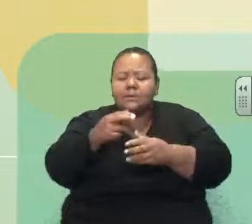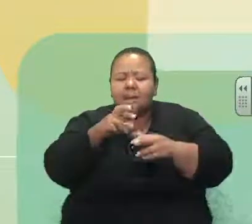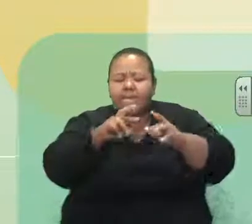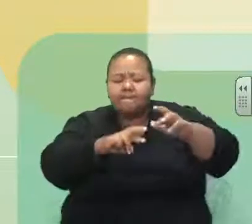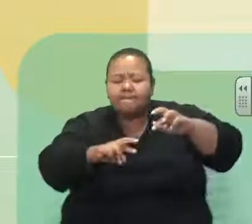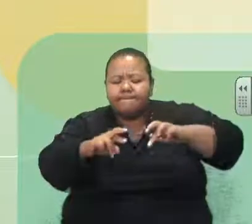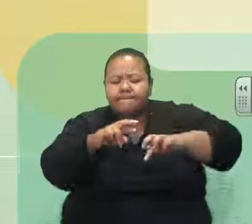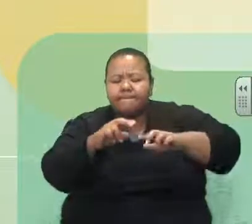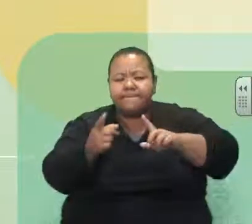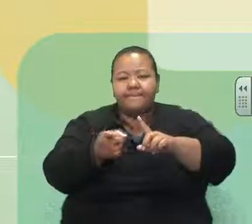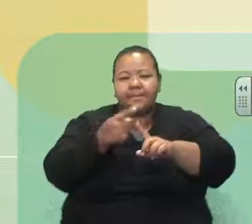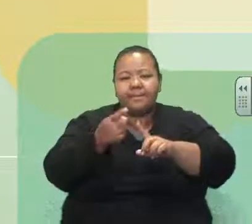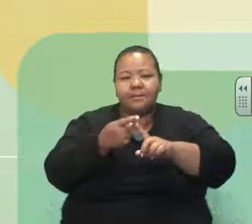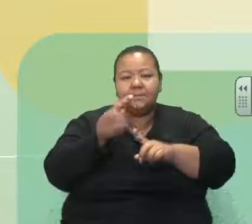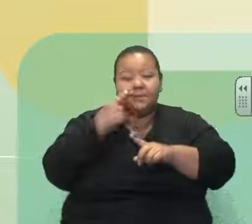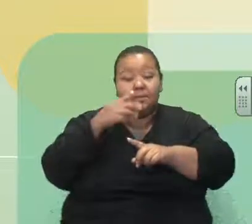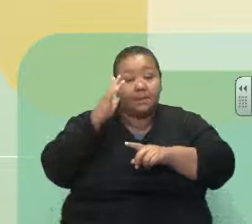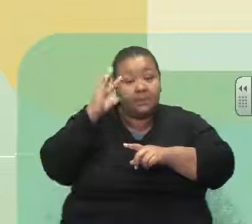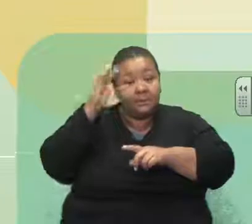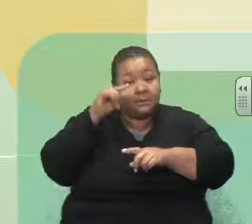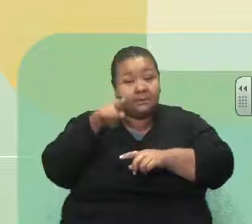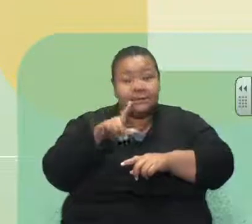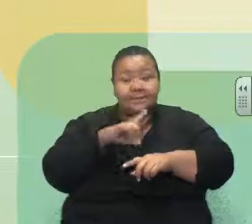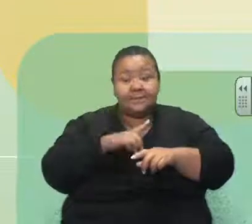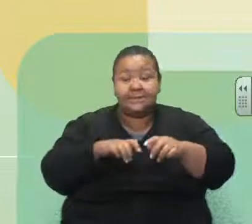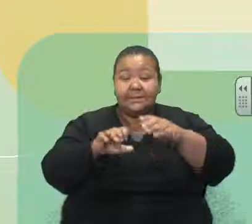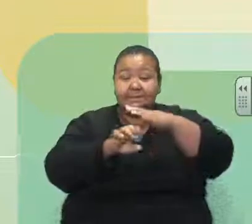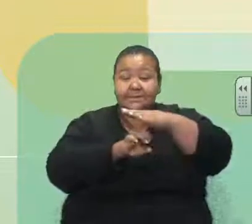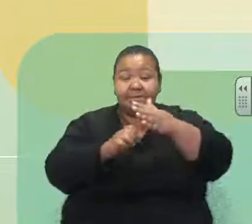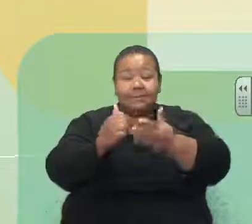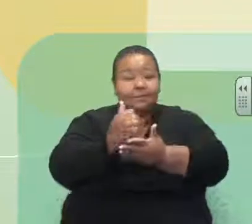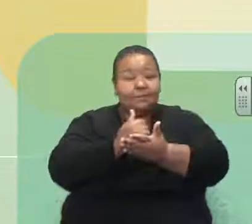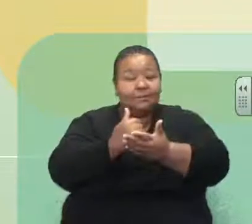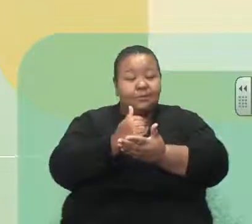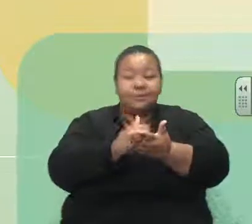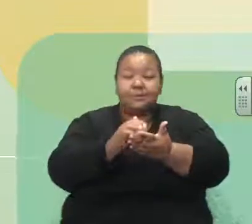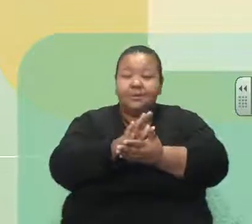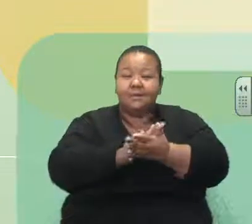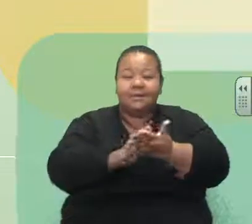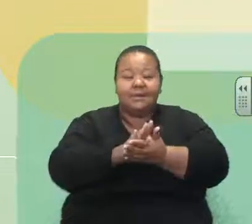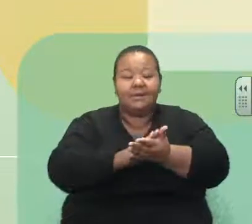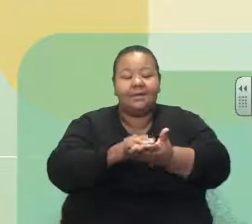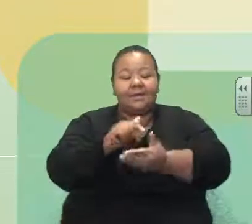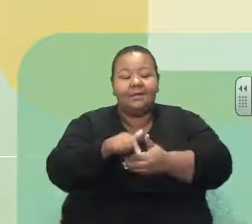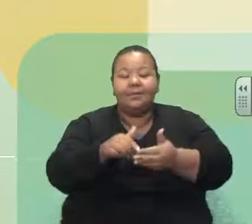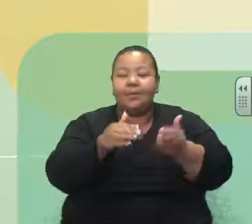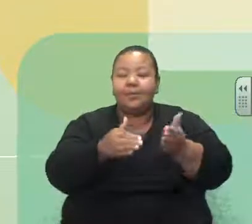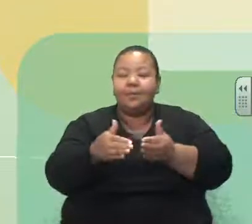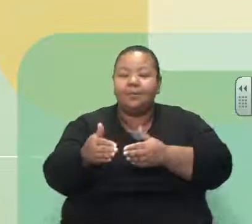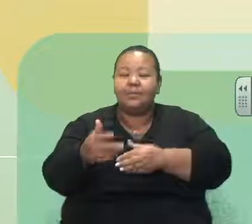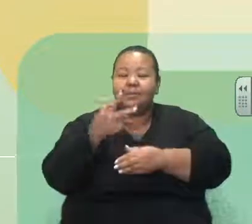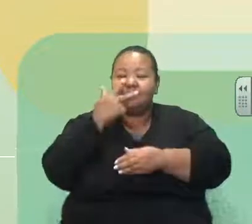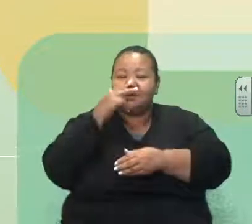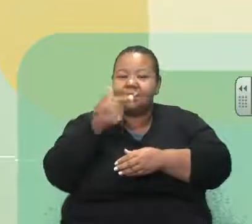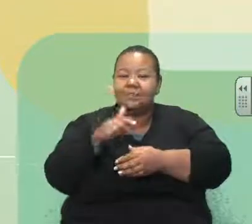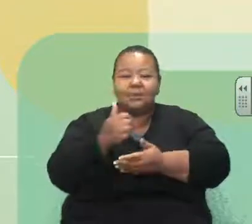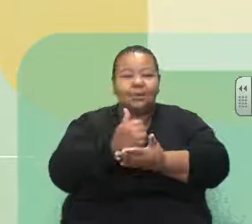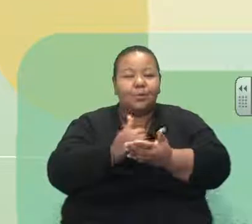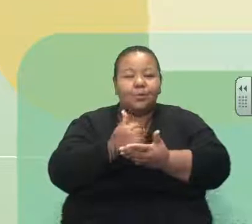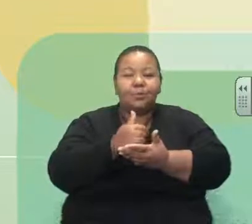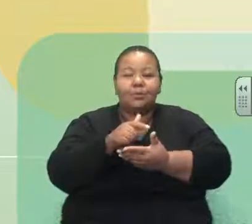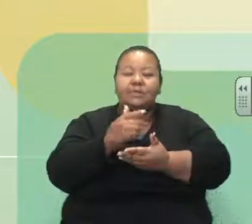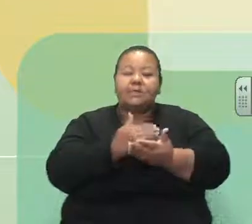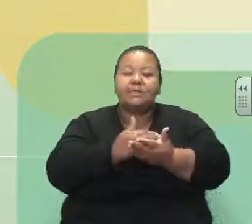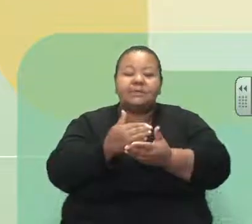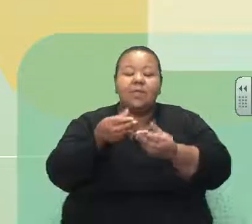primeiro? Então, pense assim, você tem uma empresa que não controla nada. Que área que você acha, para uma empresa que não faz nenhum tipo de controle,